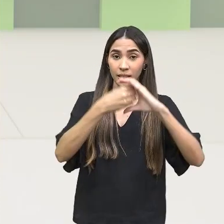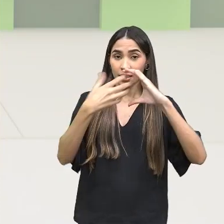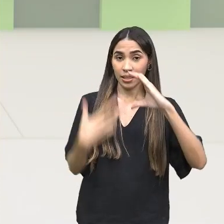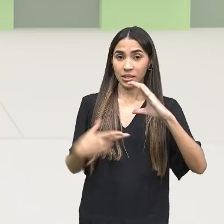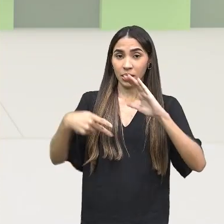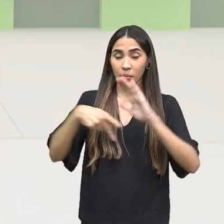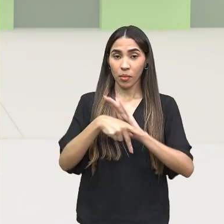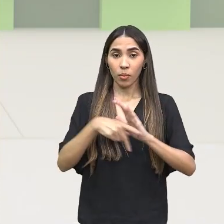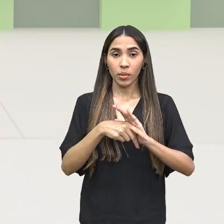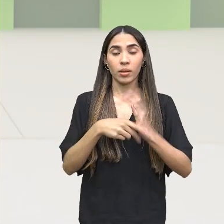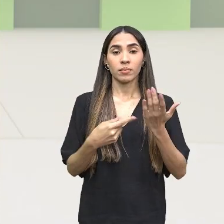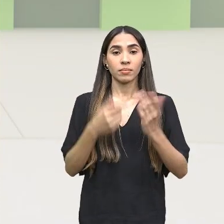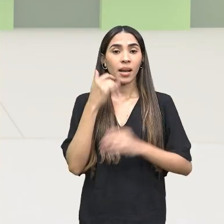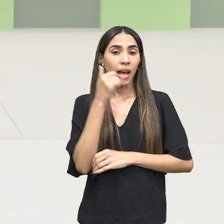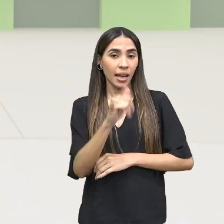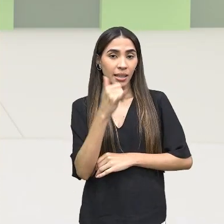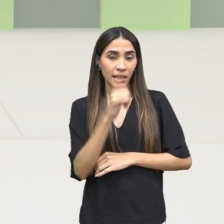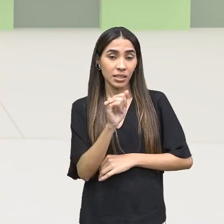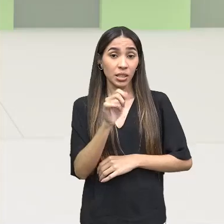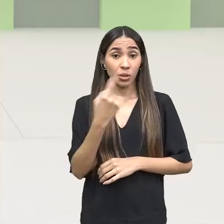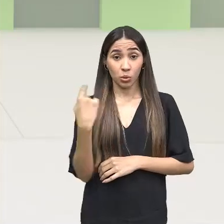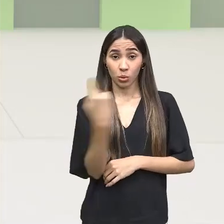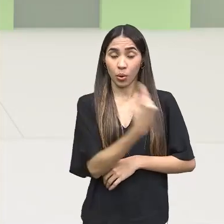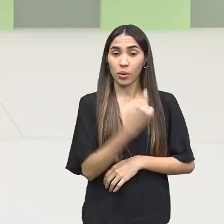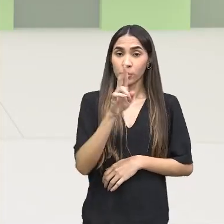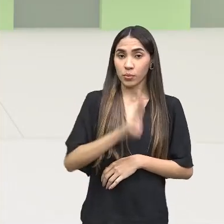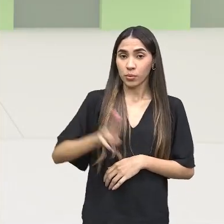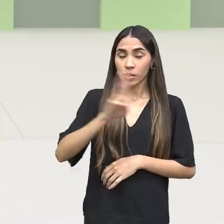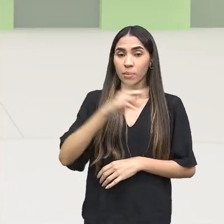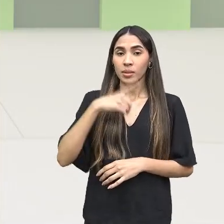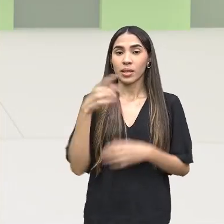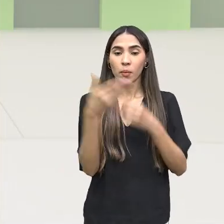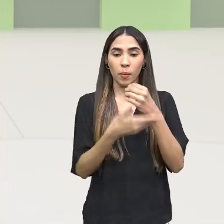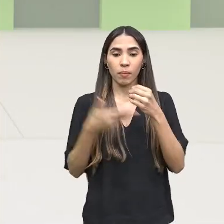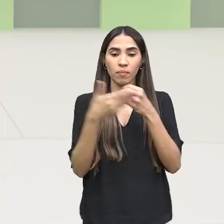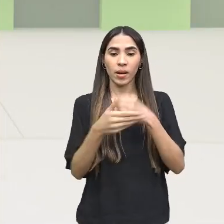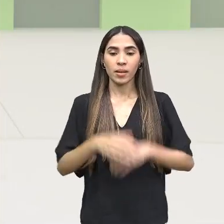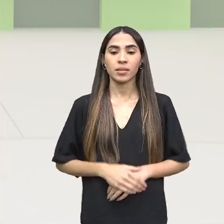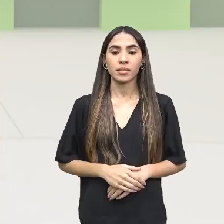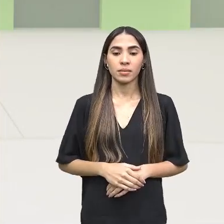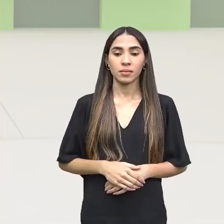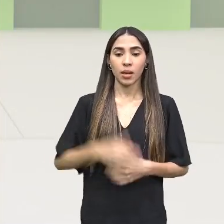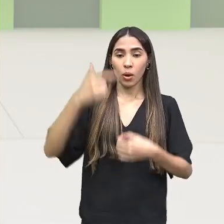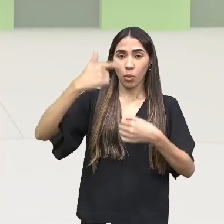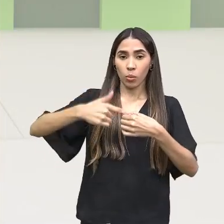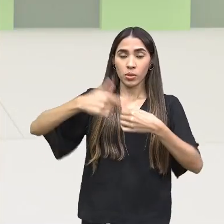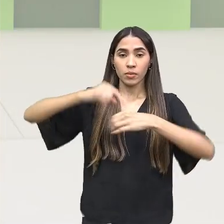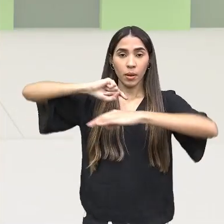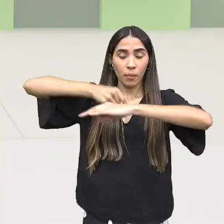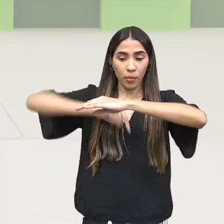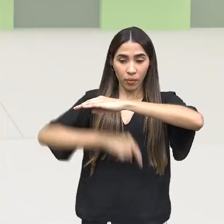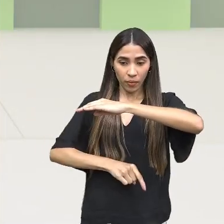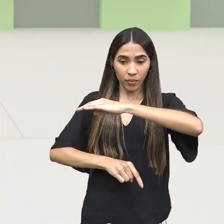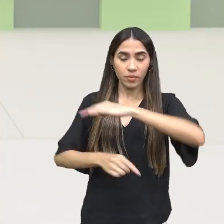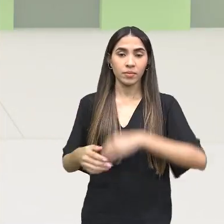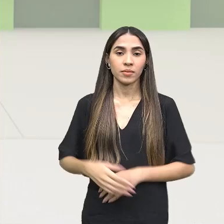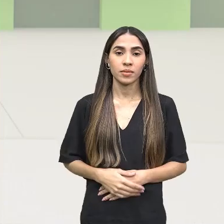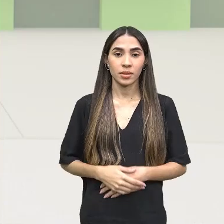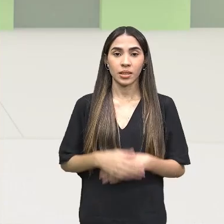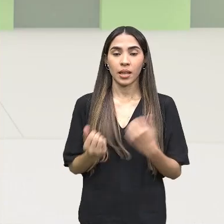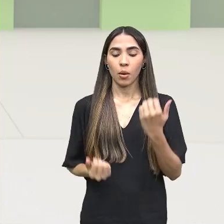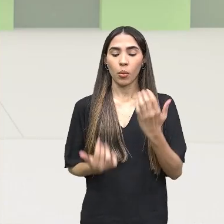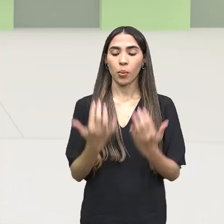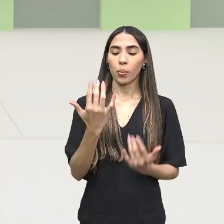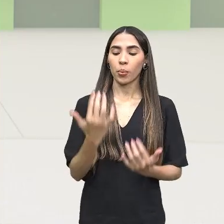características da matriz energética que nós utilizamos, que tem como base os chamados combustíveis fósseis, que ao serem